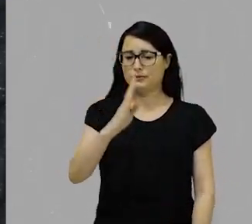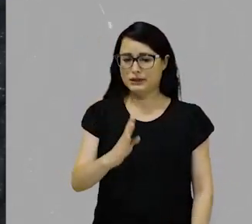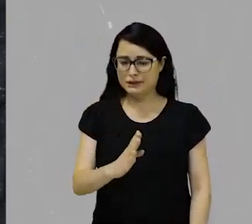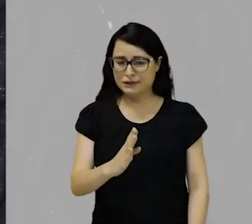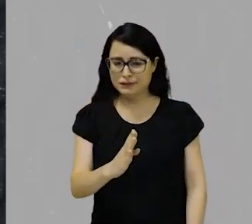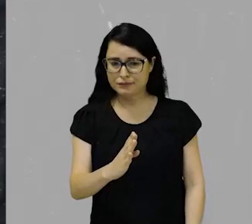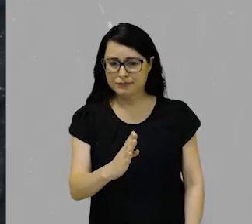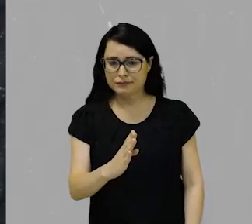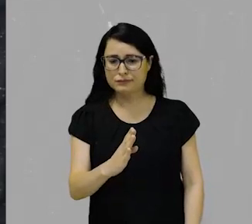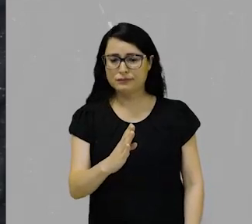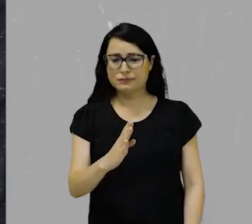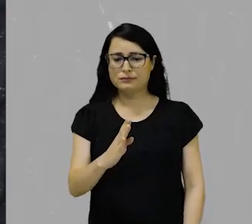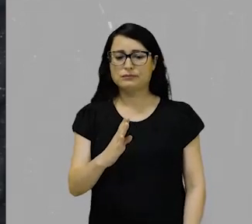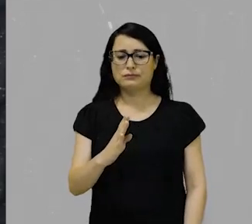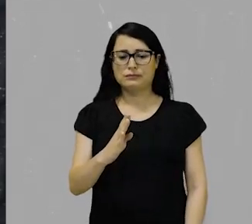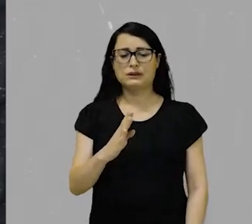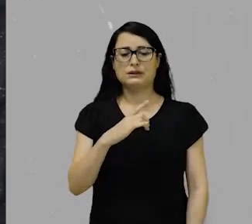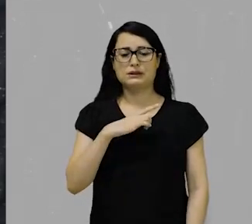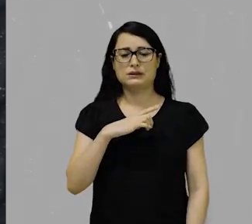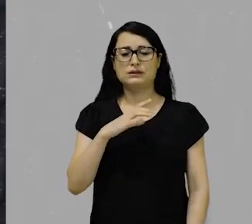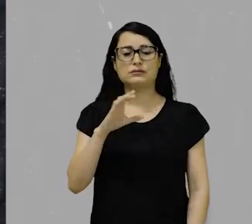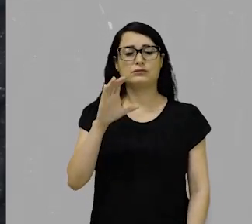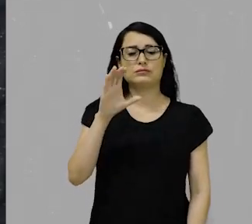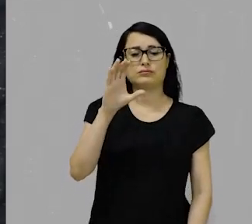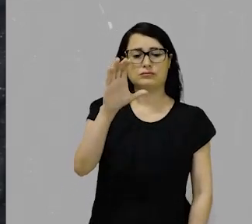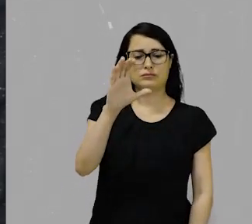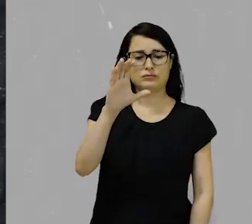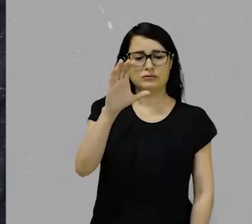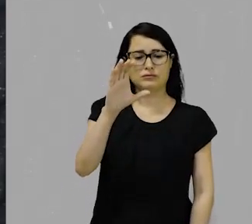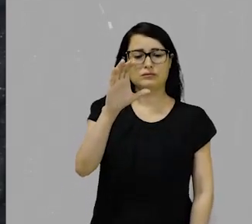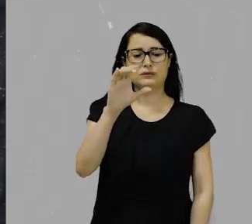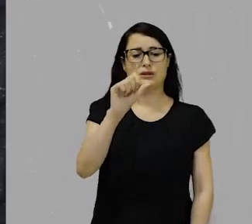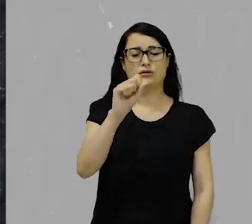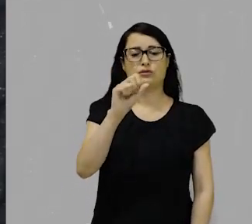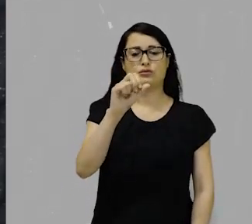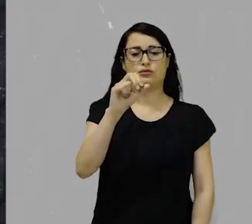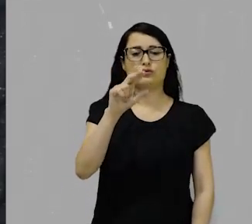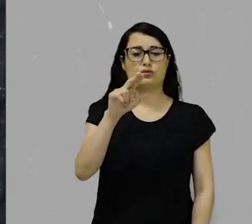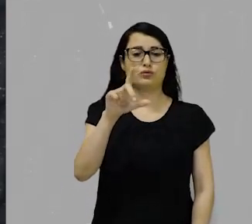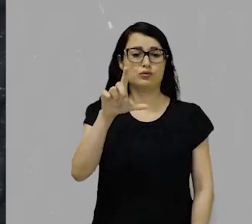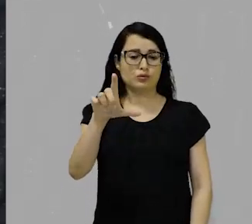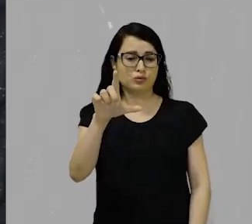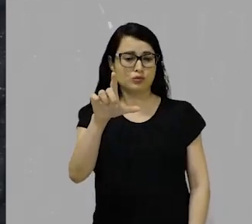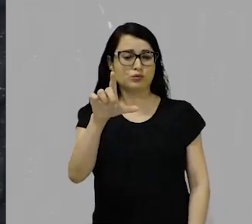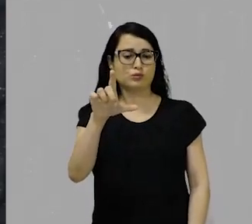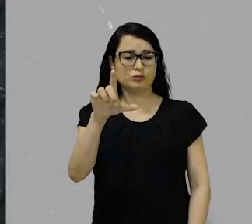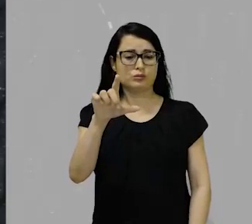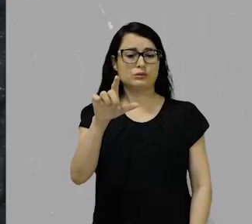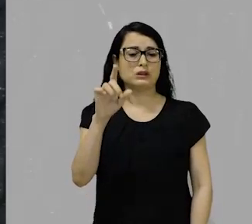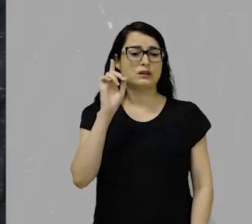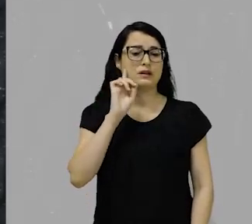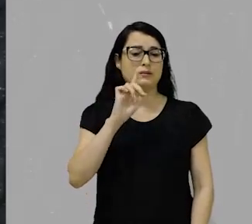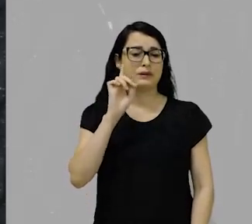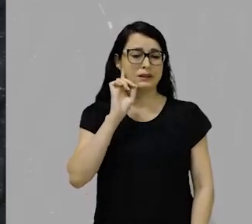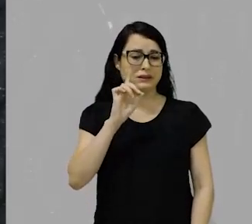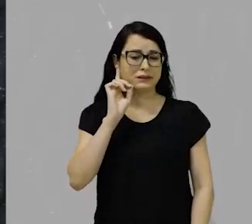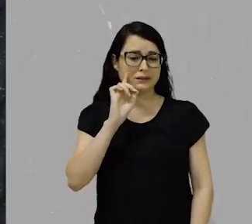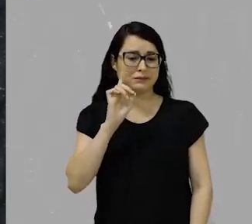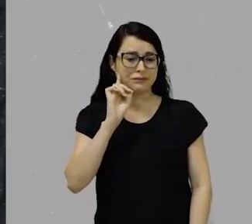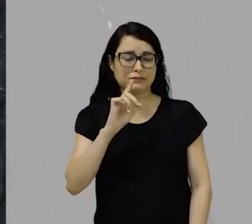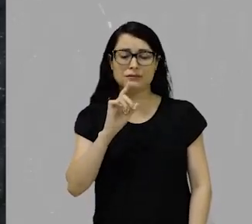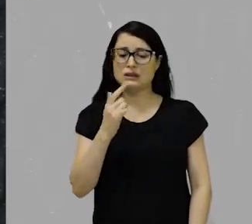Veja, o Brasil está no centro de uma placa tectônica da placa sul-americana. É por isso que o Brasil não vai